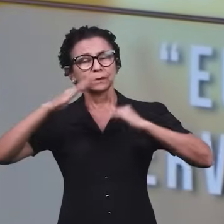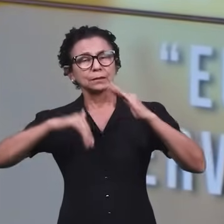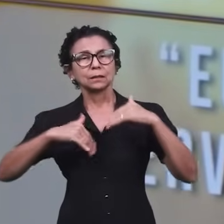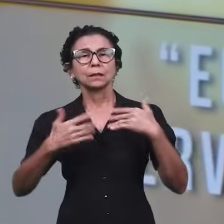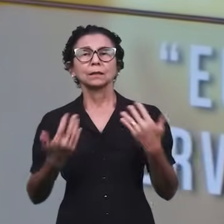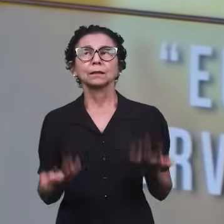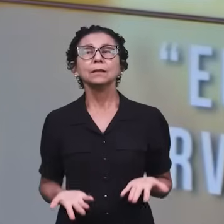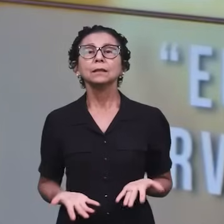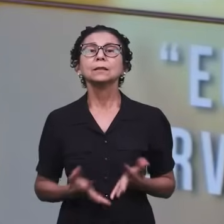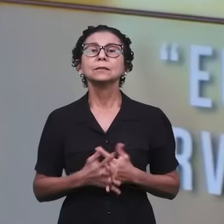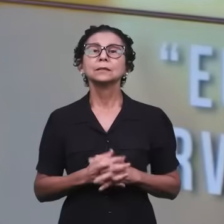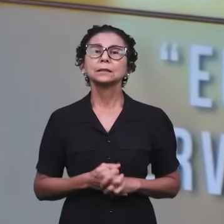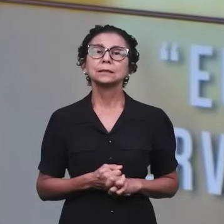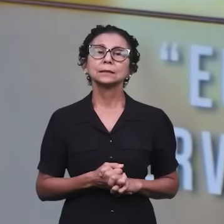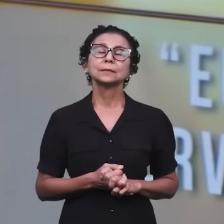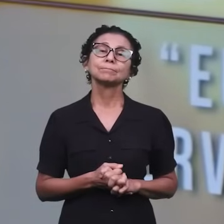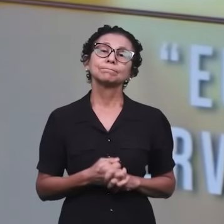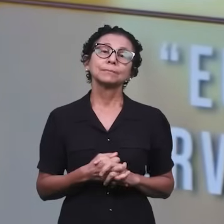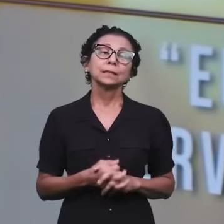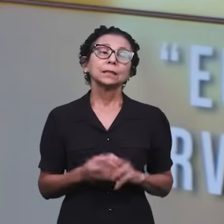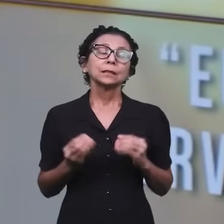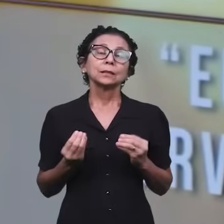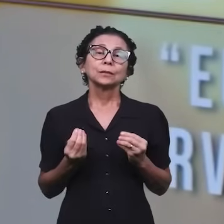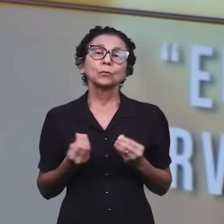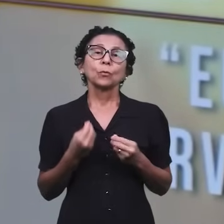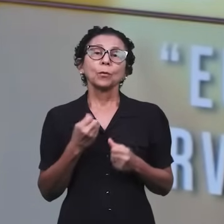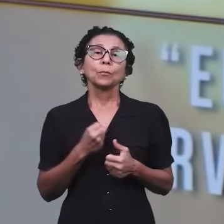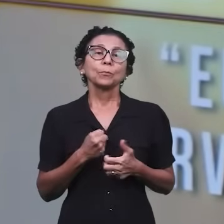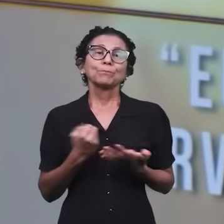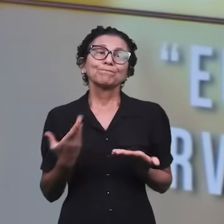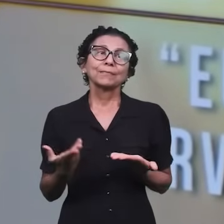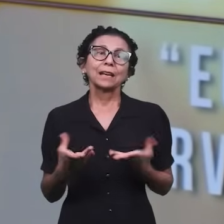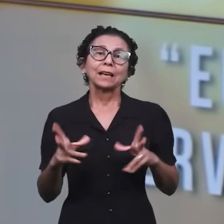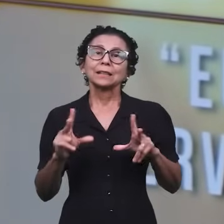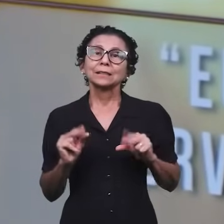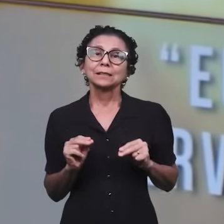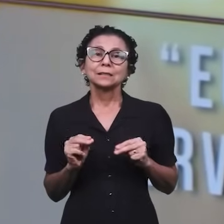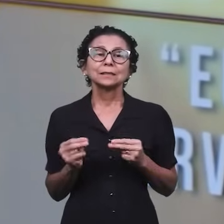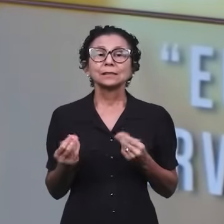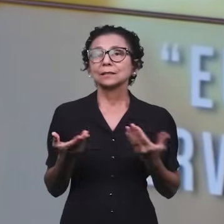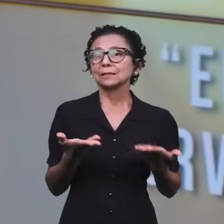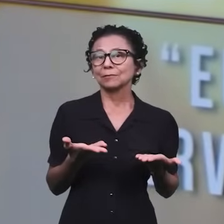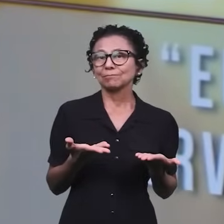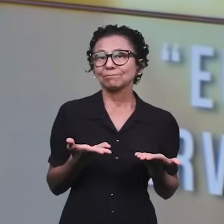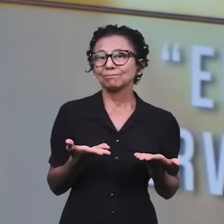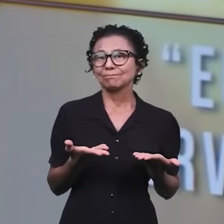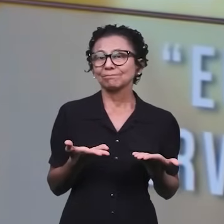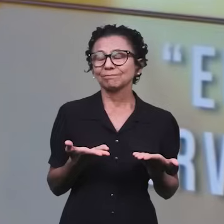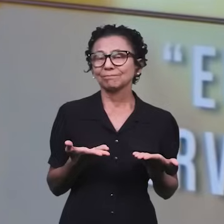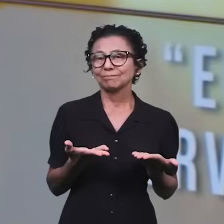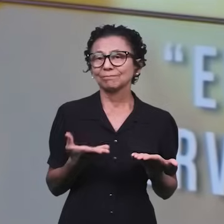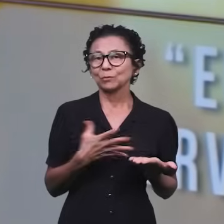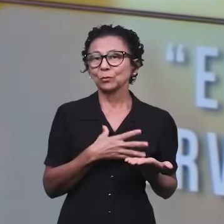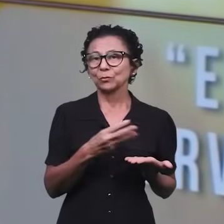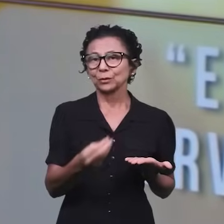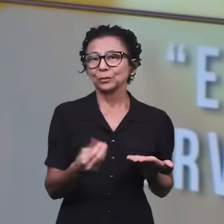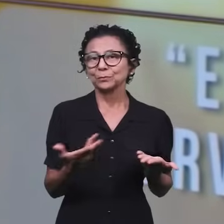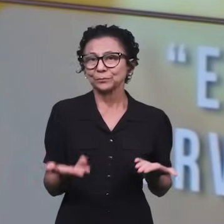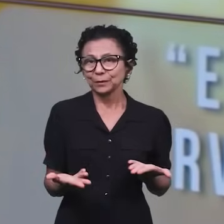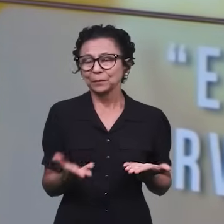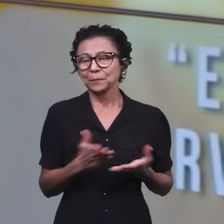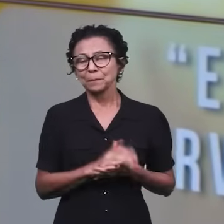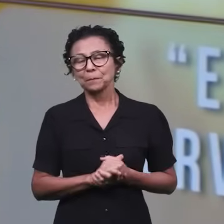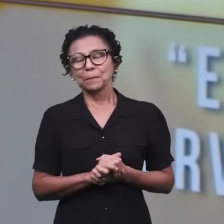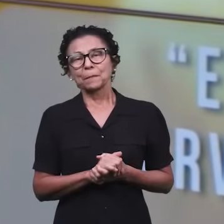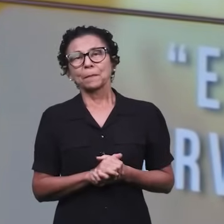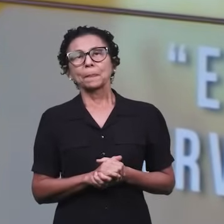também a condição material, o que vamos deixar para eles. Mas nós observamos em Raabe um nível de importância que